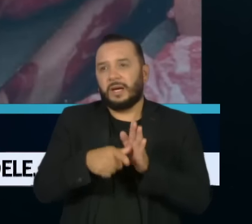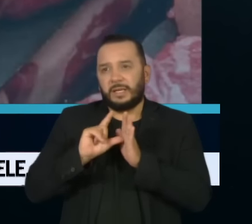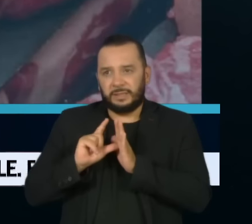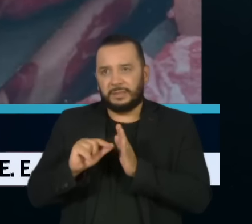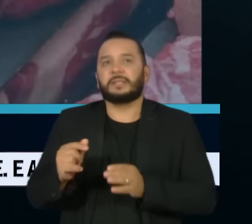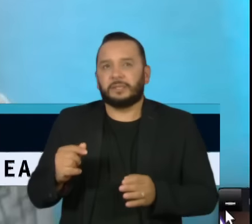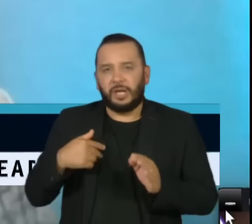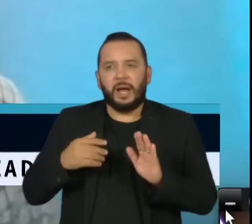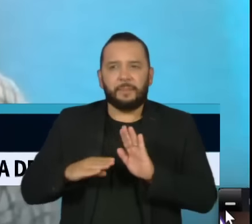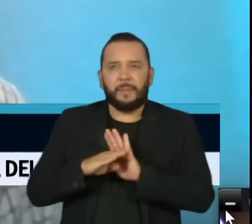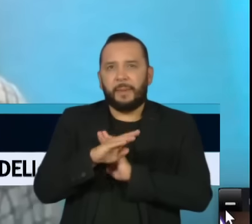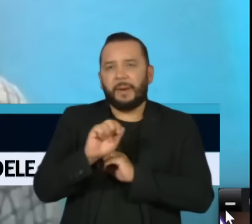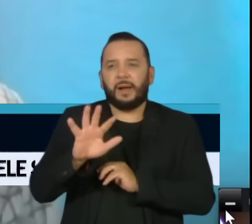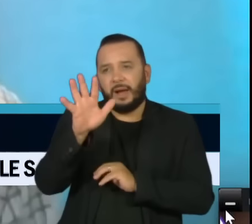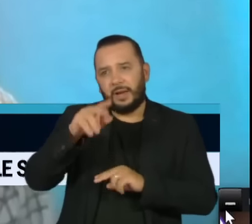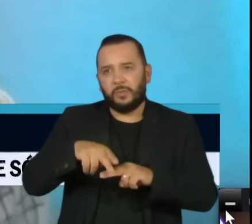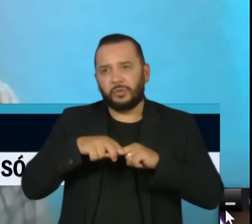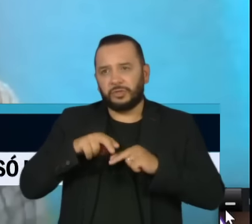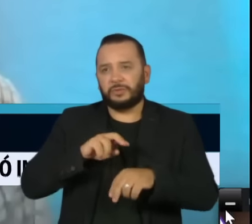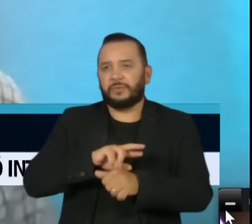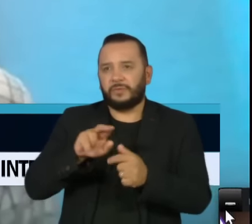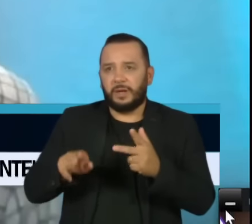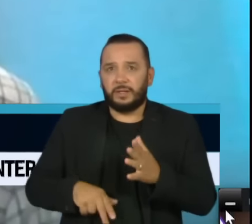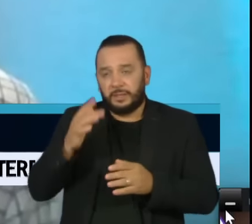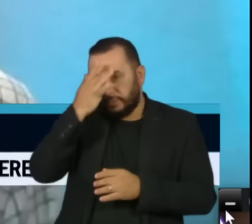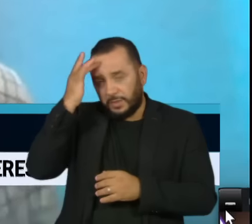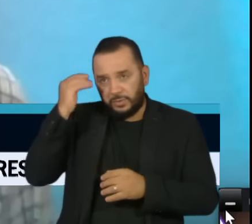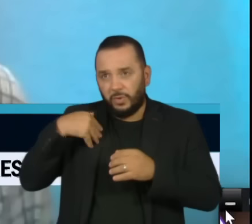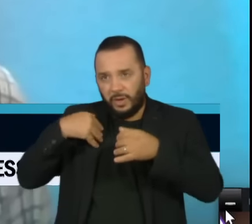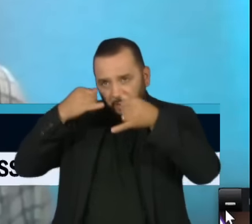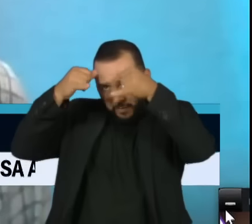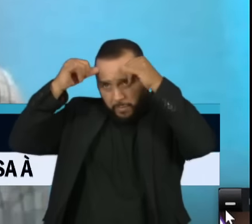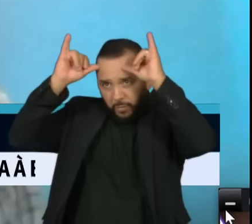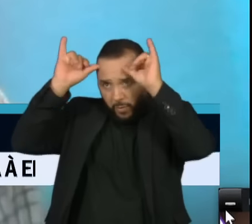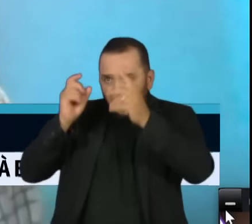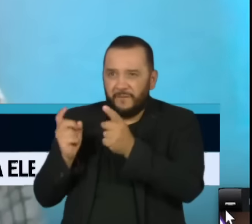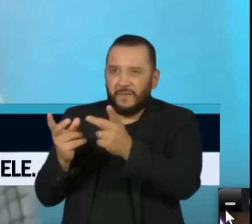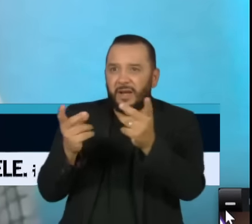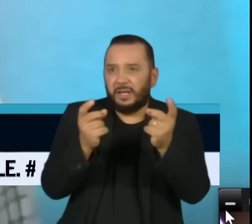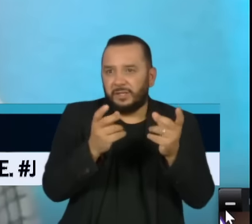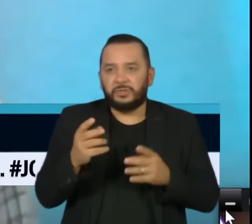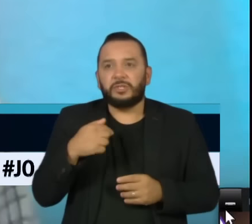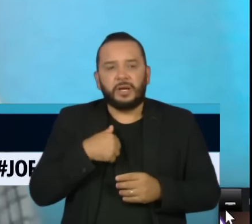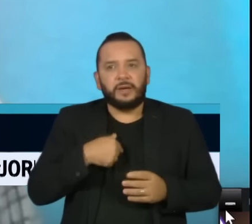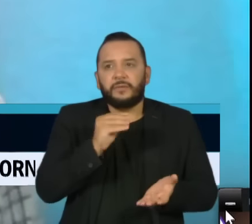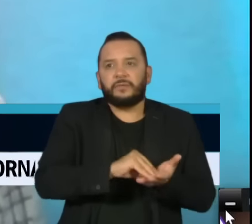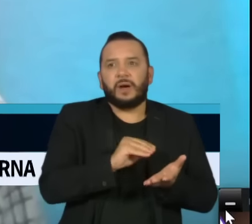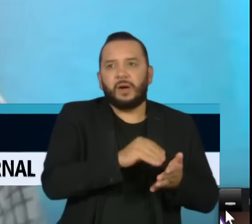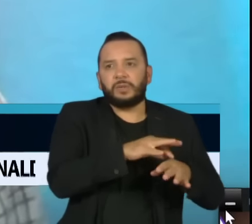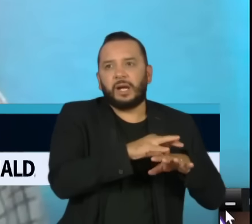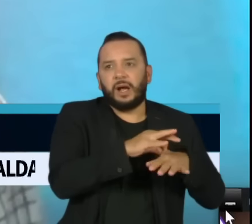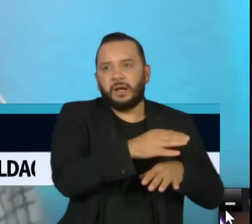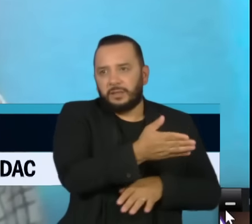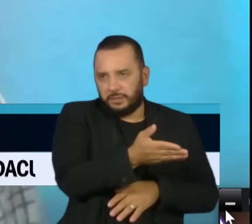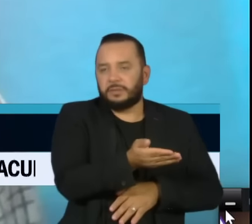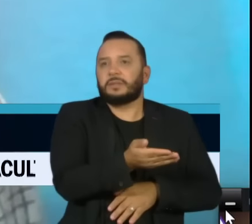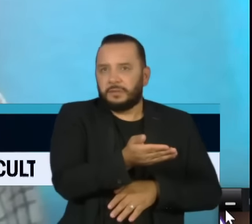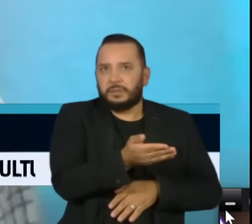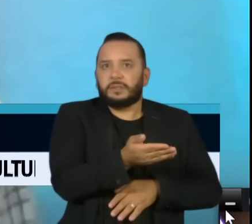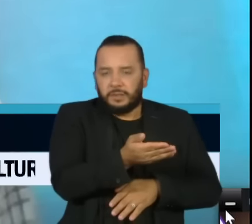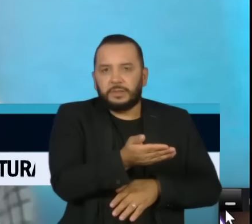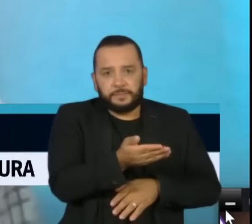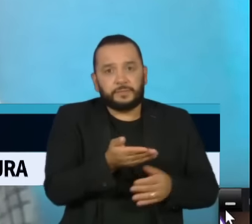série de fatores. Os produtores vendem as vacas, o rebanho diminui e falta carne. E agora a gente está bem nesse ponto, né, de